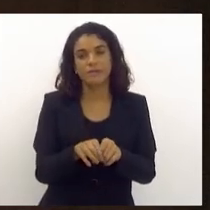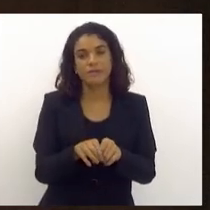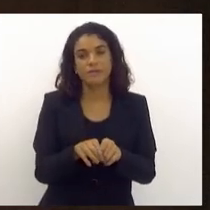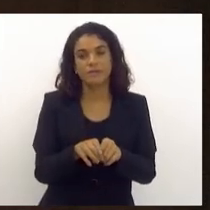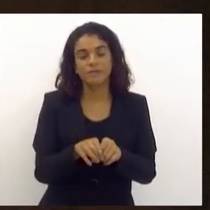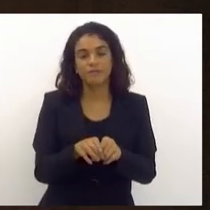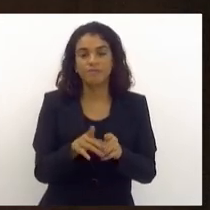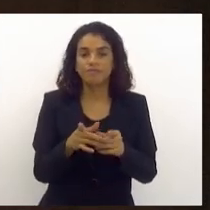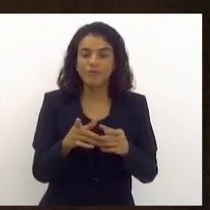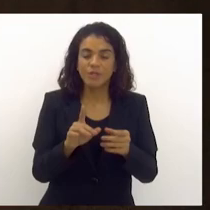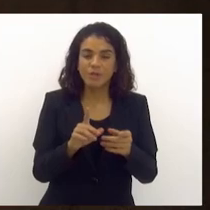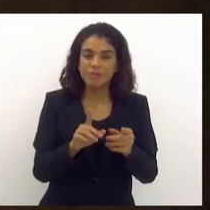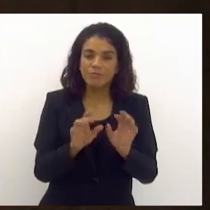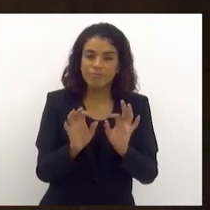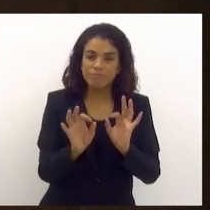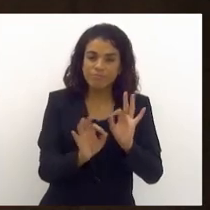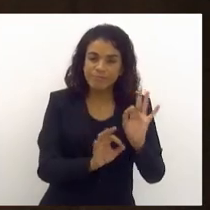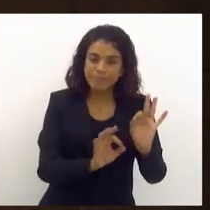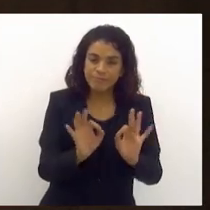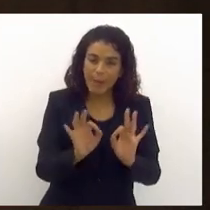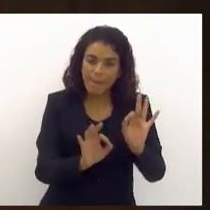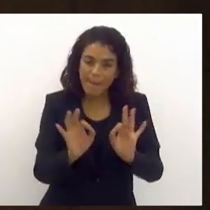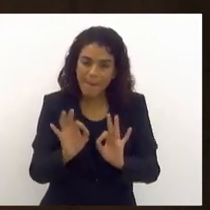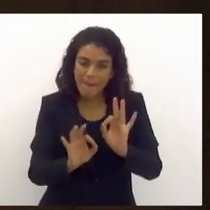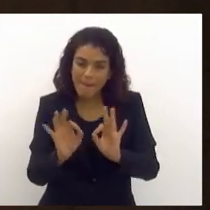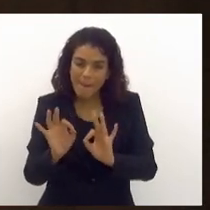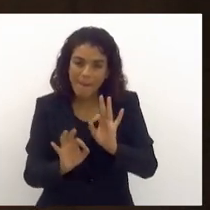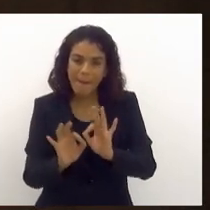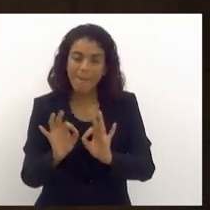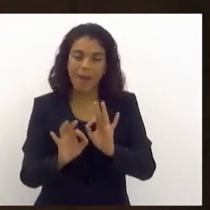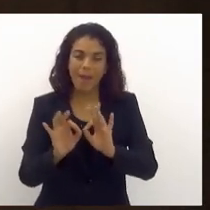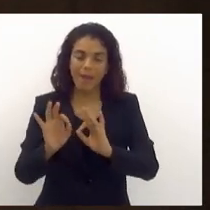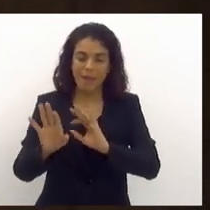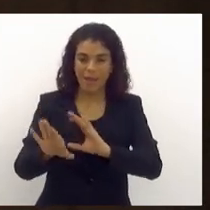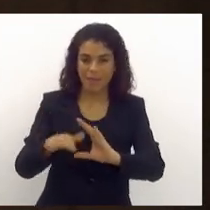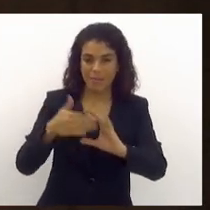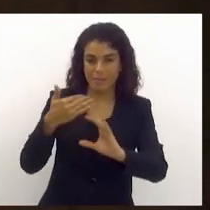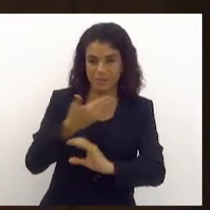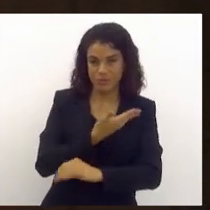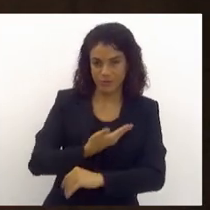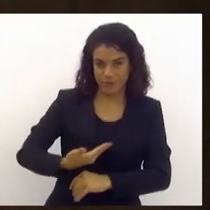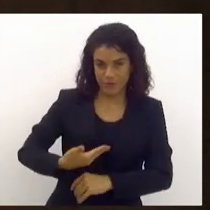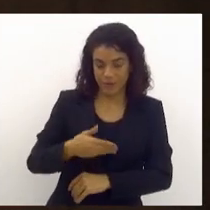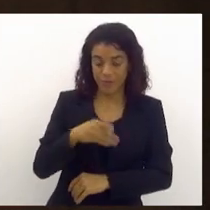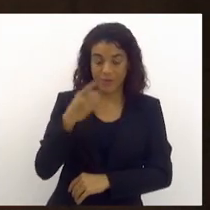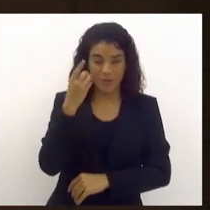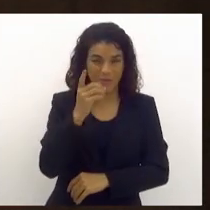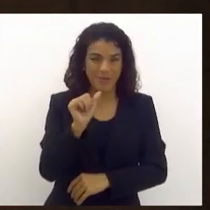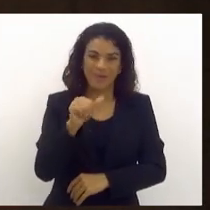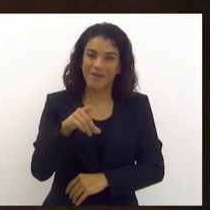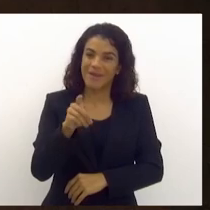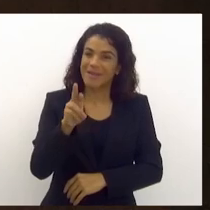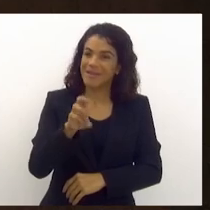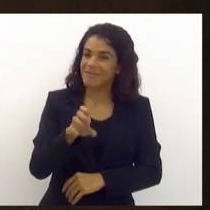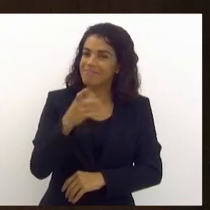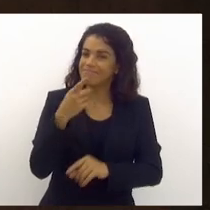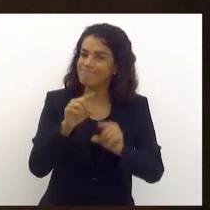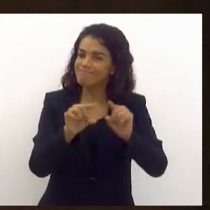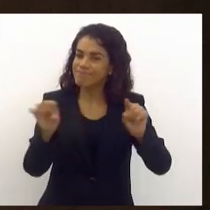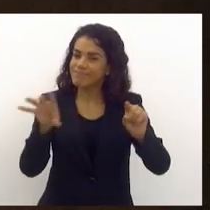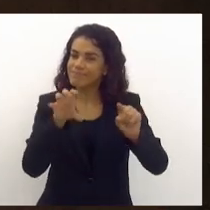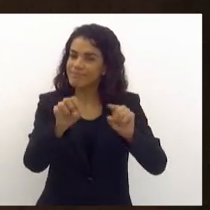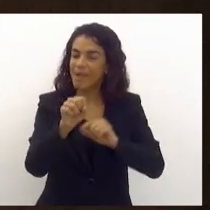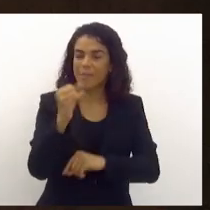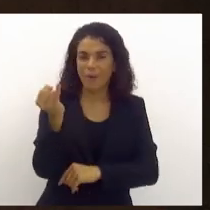de ajustar a mensagem encaminhada pelo governo. O deputado André falou uma coisa aqui muito importante. Nós,